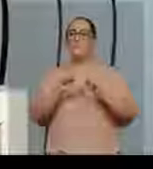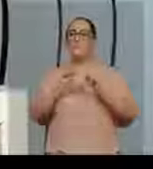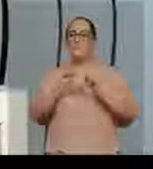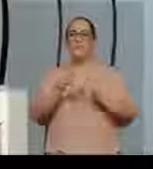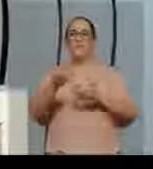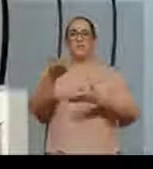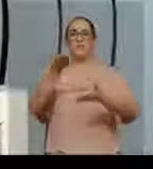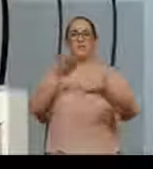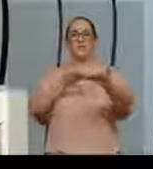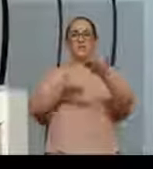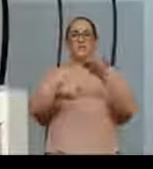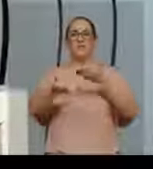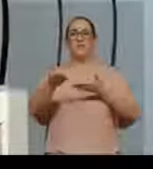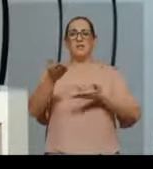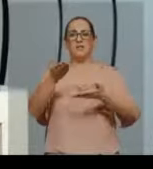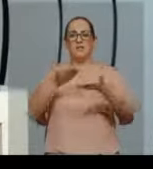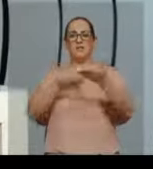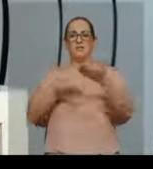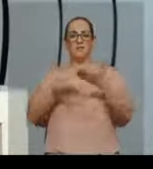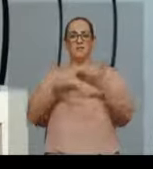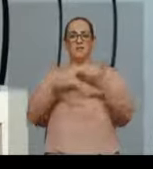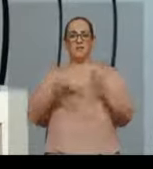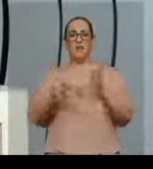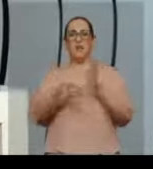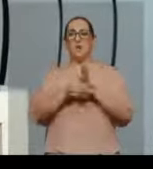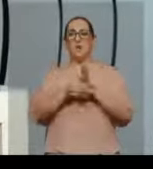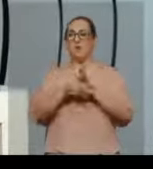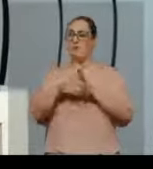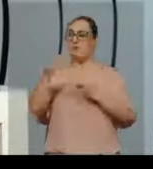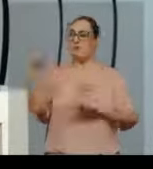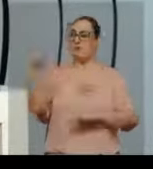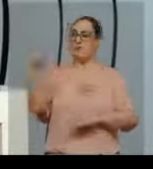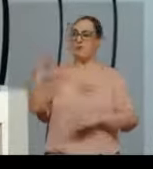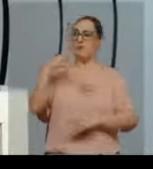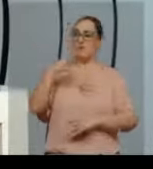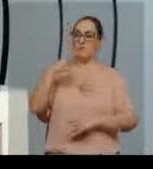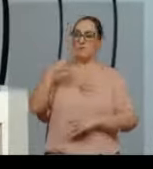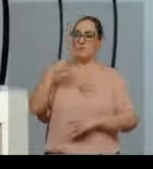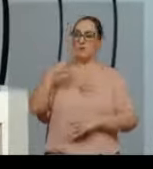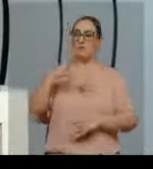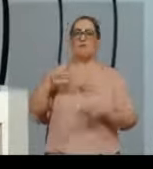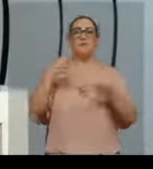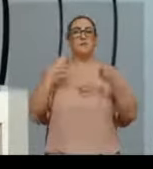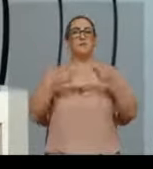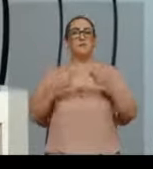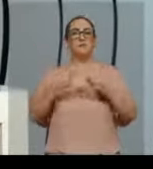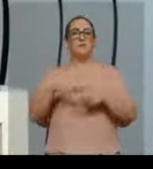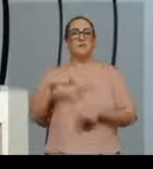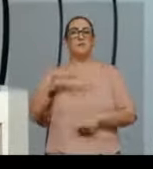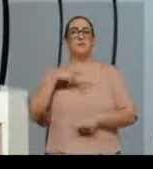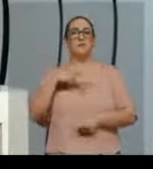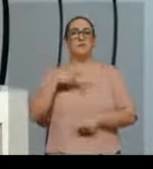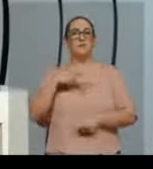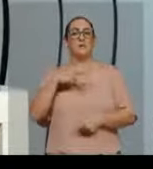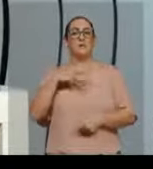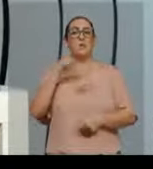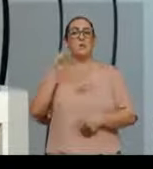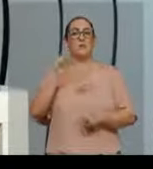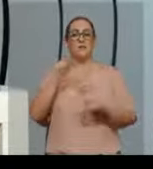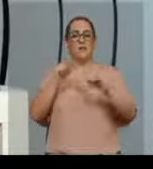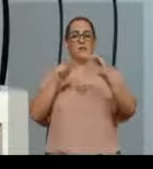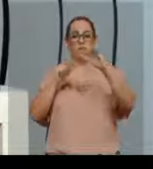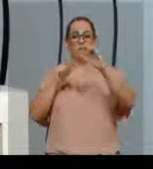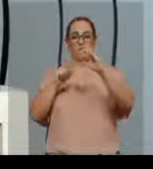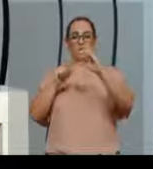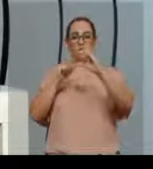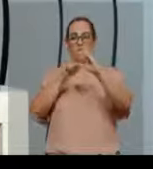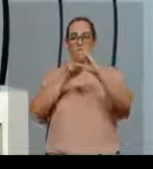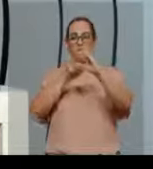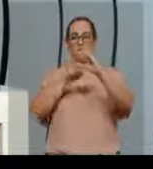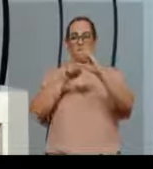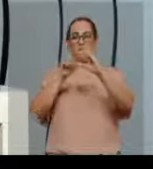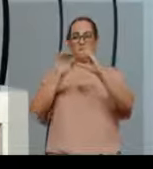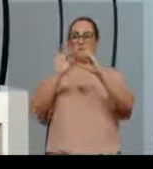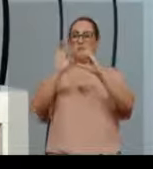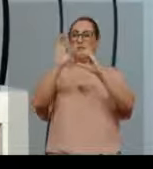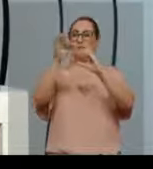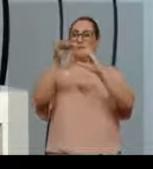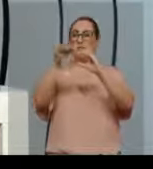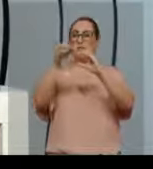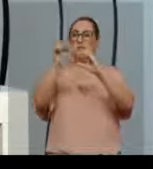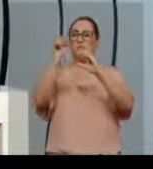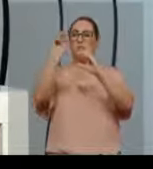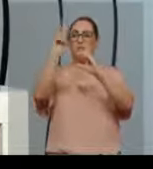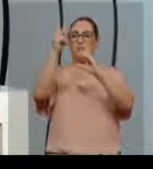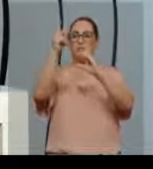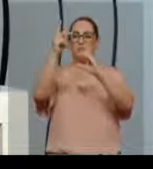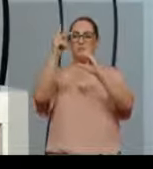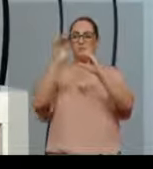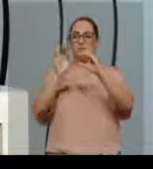interagir, então, com a luz polarizada. Eu preciso de ter um carbono fazendo 4 ligações simples com